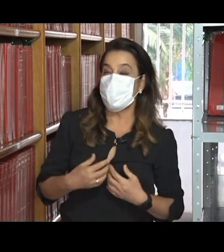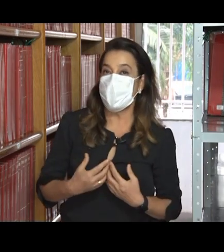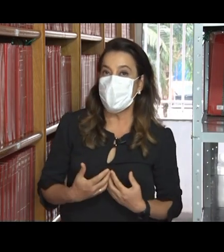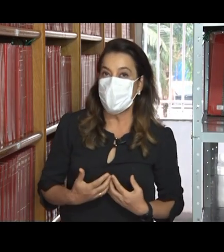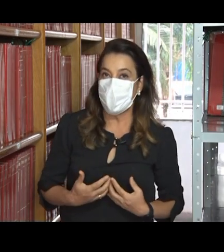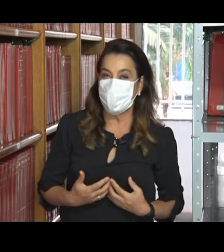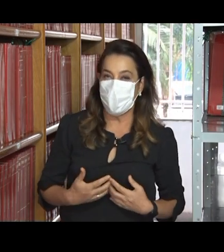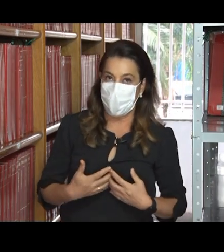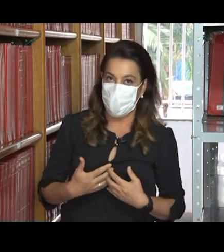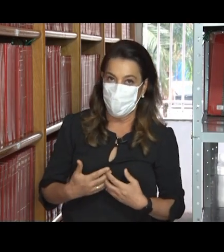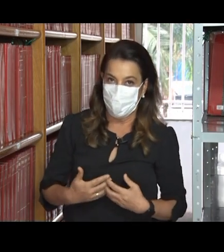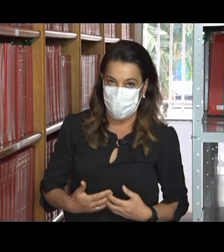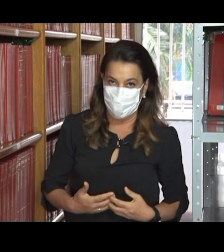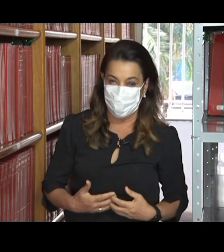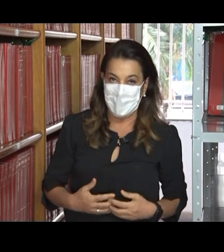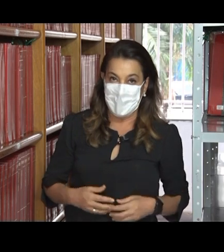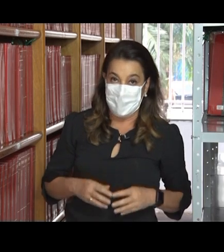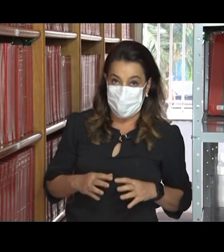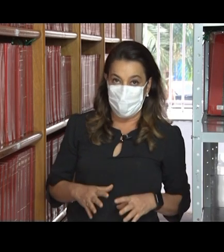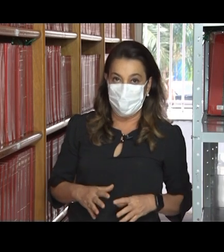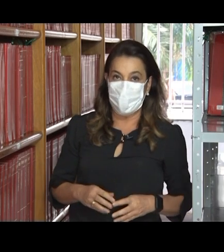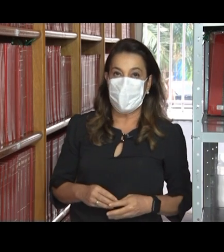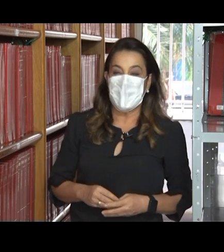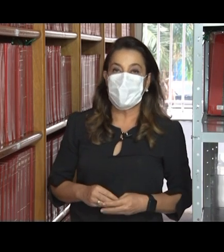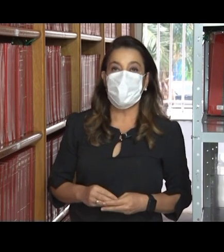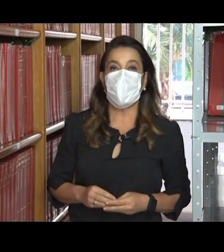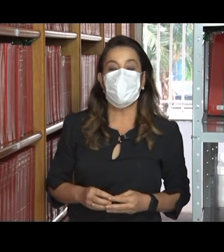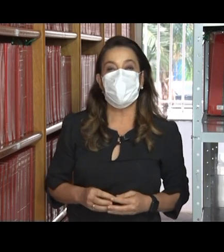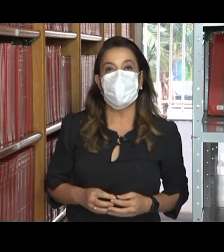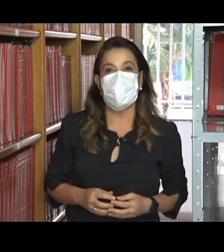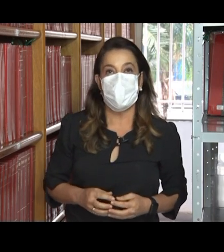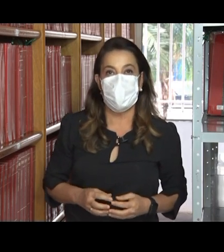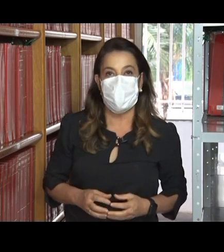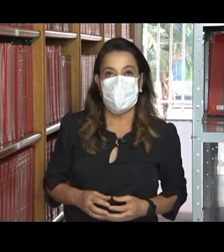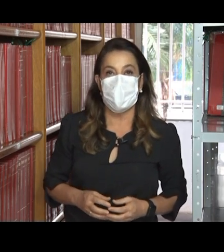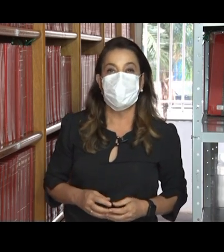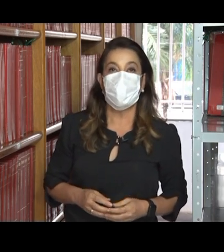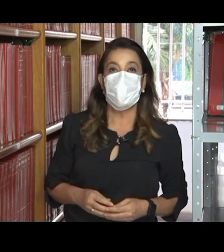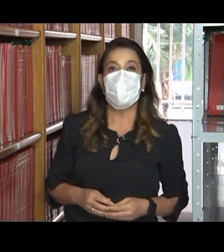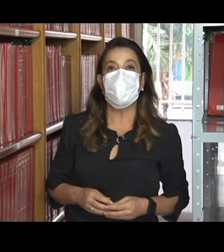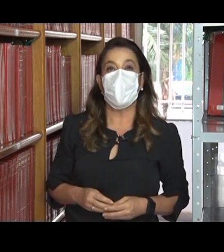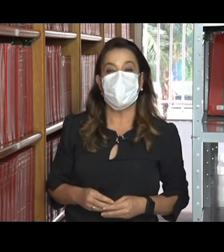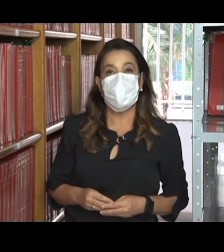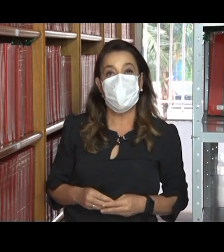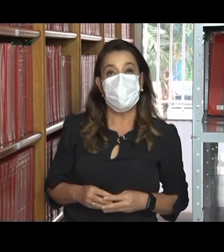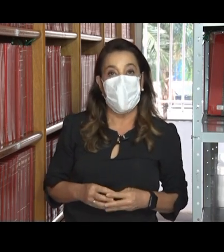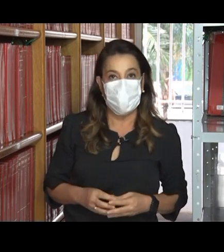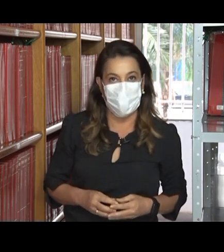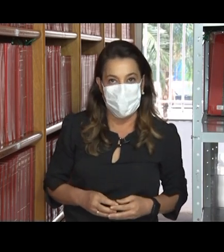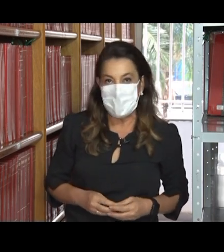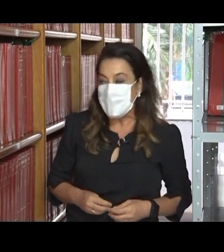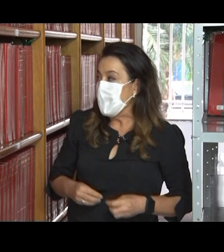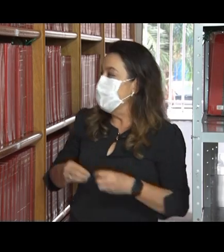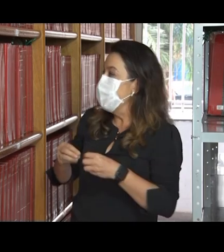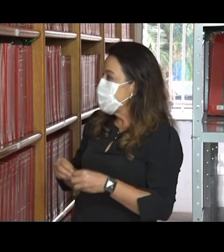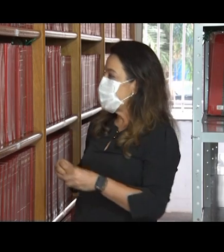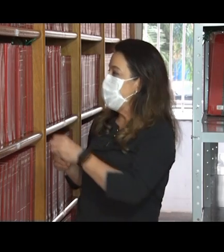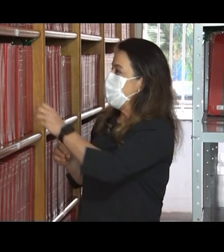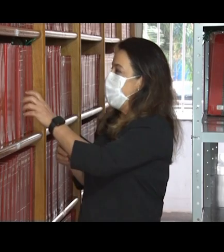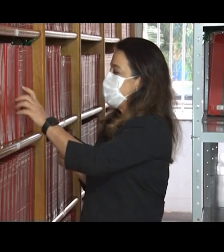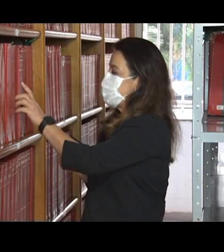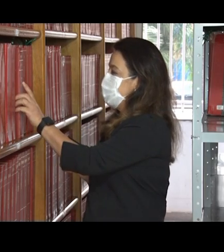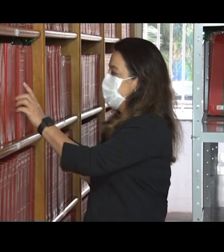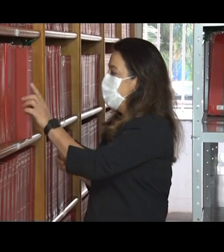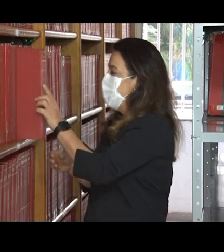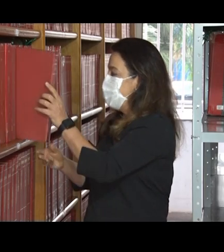um 3º hino a Rio Preto. Desta vez, do cirurgião dentista Antônio Pepaiani de Pádua. Marcha